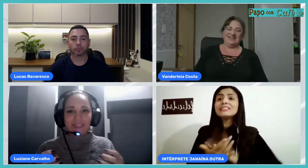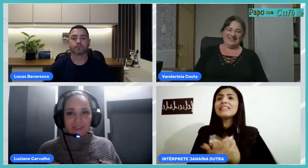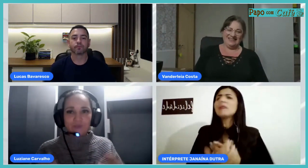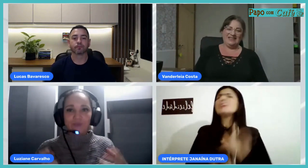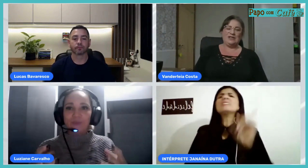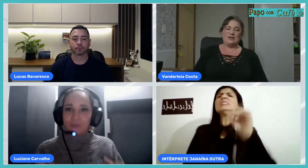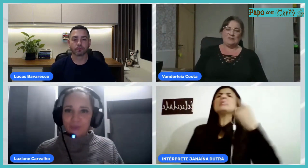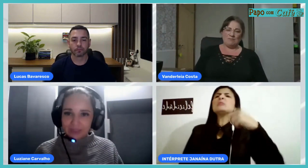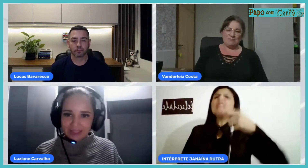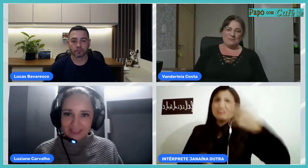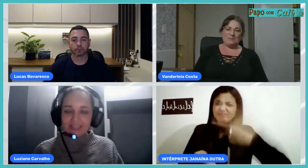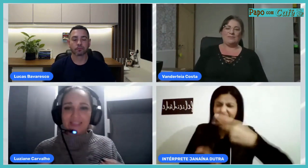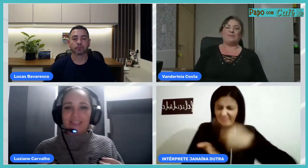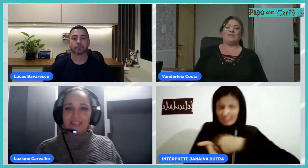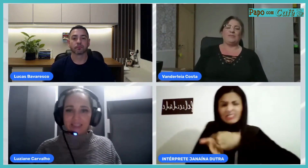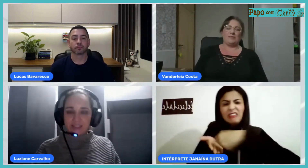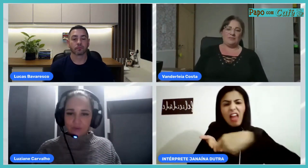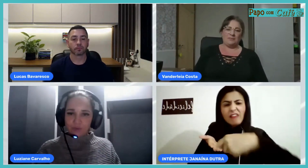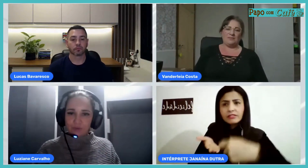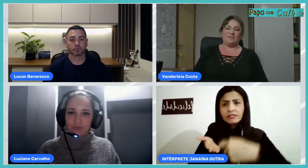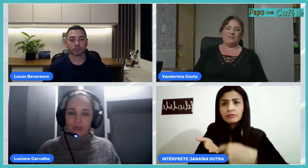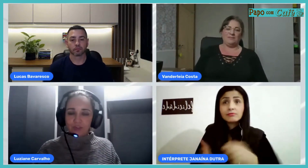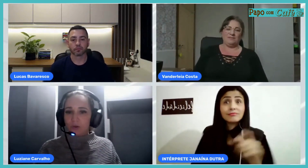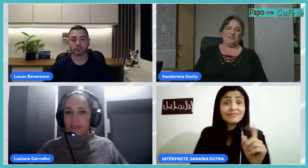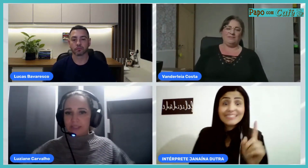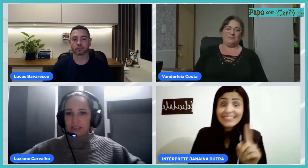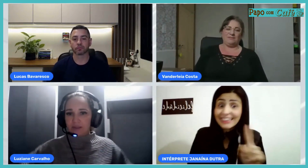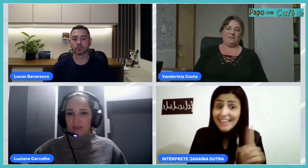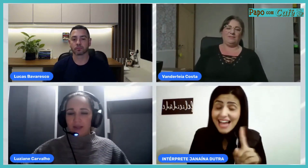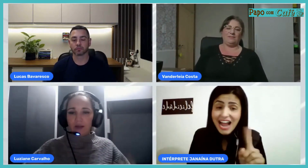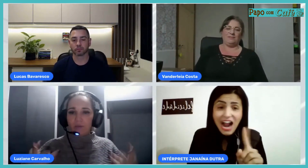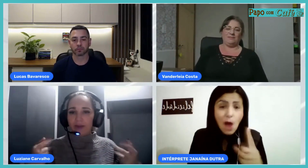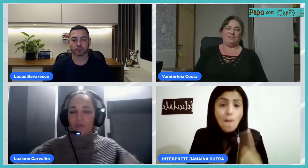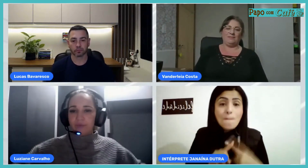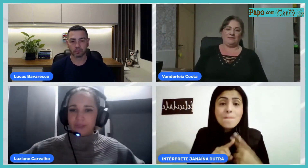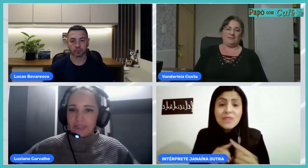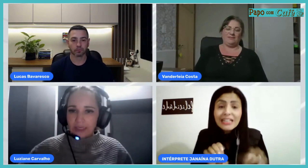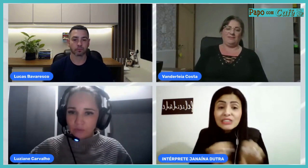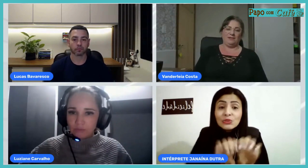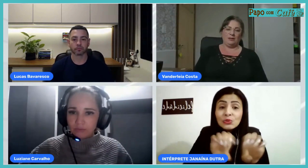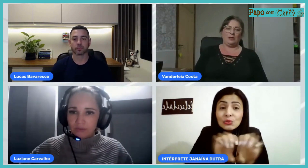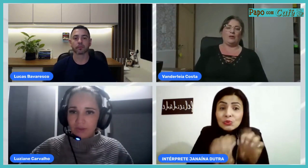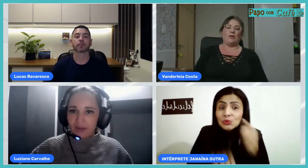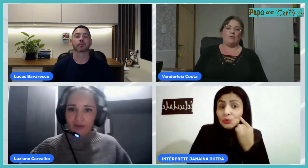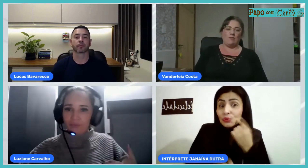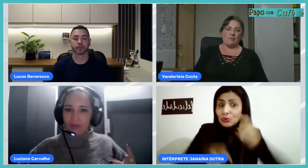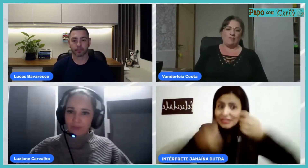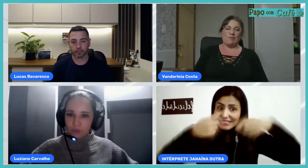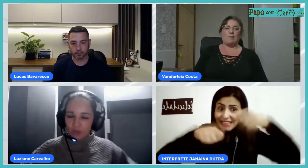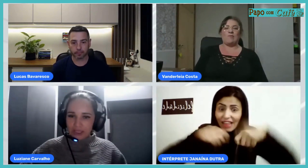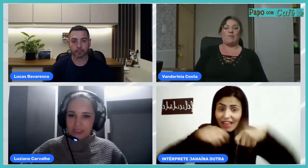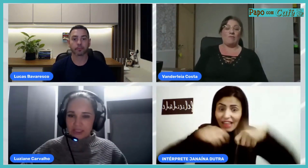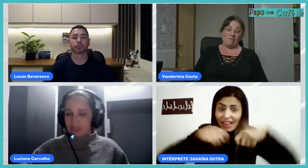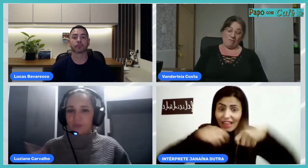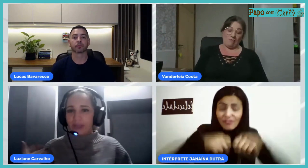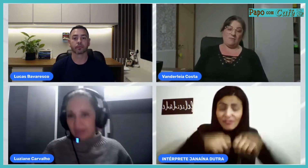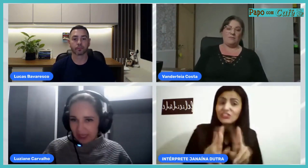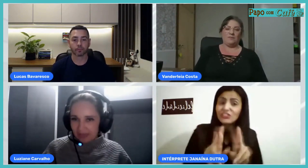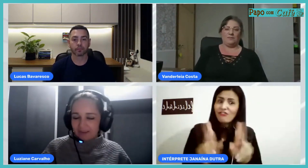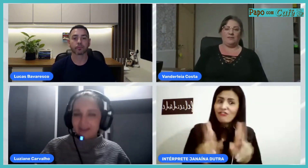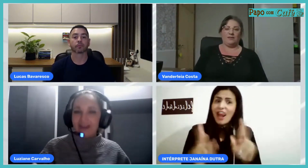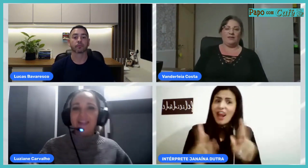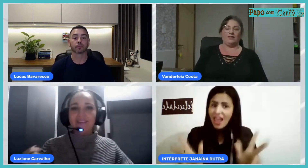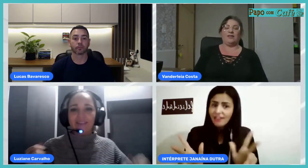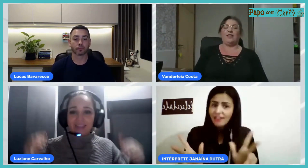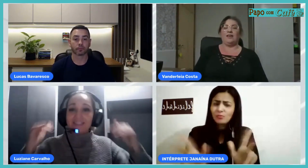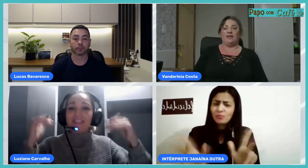gente, mas a estrutura, né, da escrita do surdo é diferente. Como assim? Ele não é alfabetizado? Ele não fala português? Ele não sabe